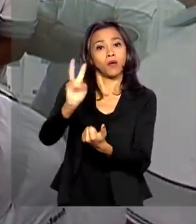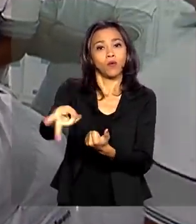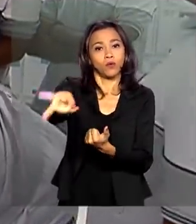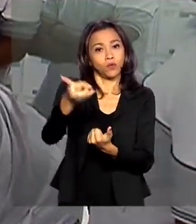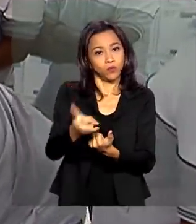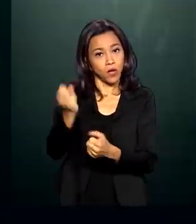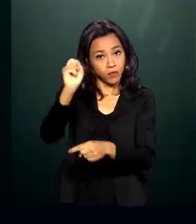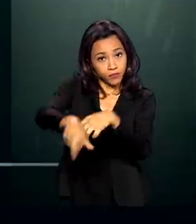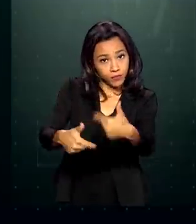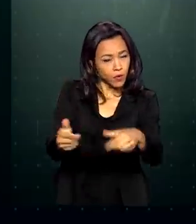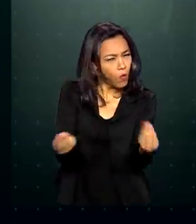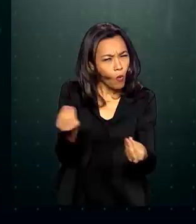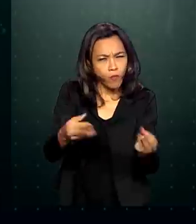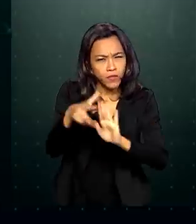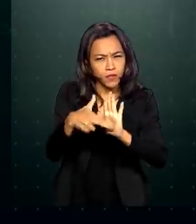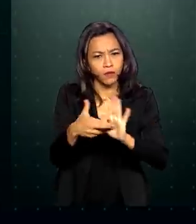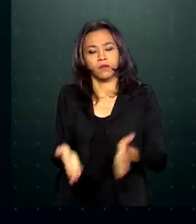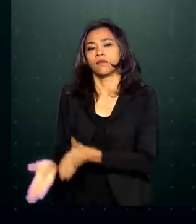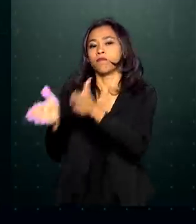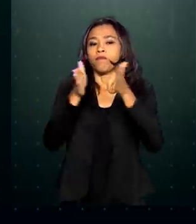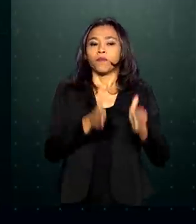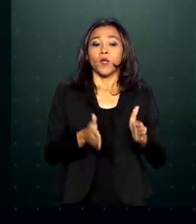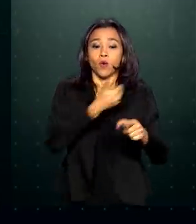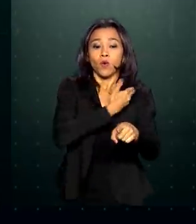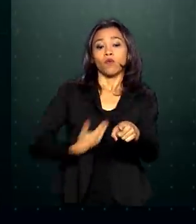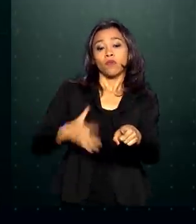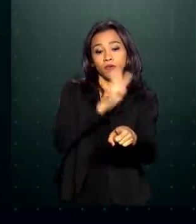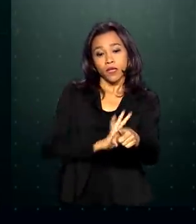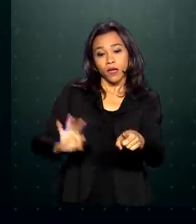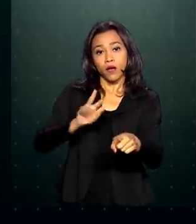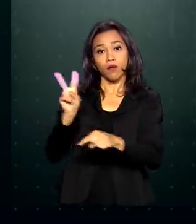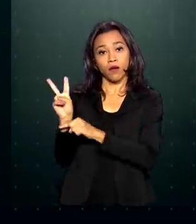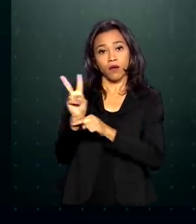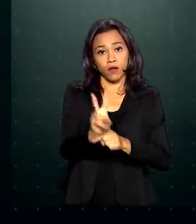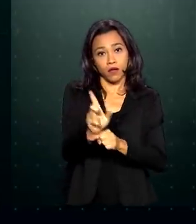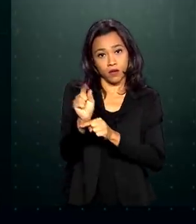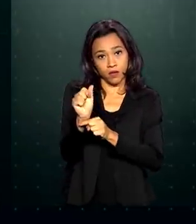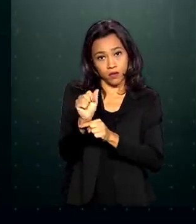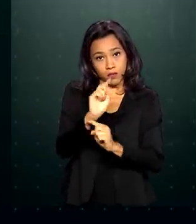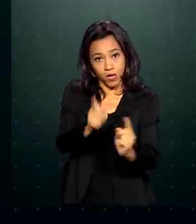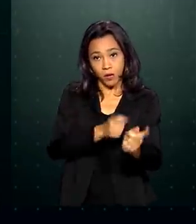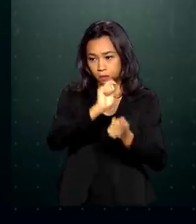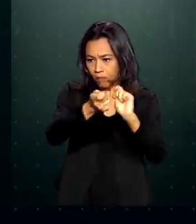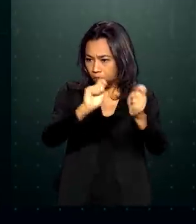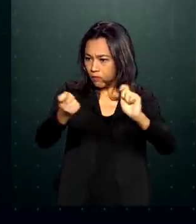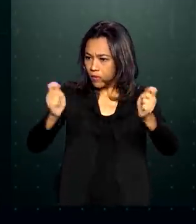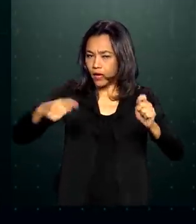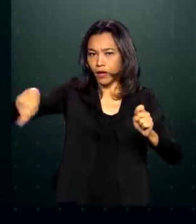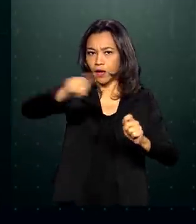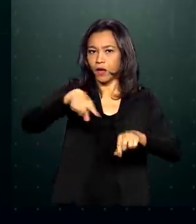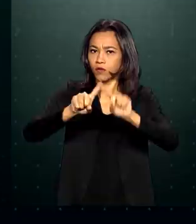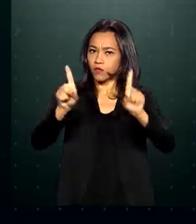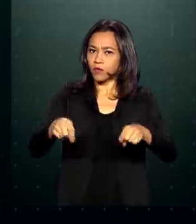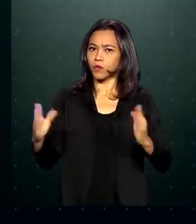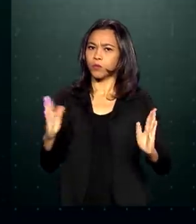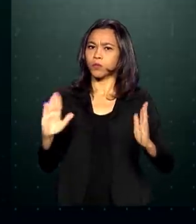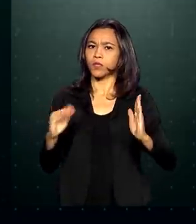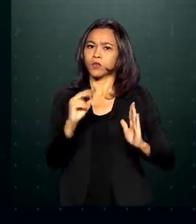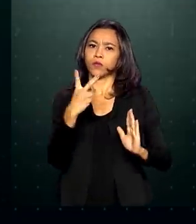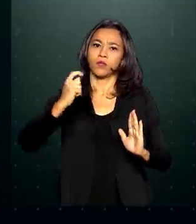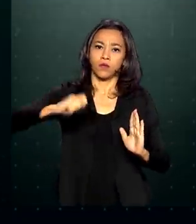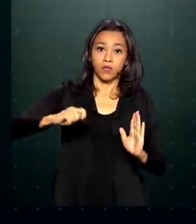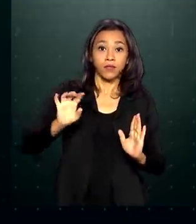vai funcionar assim. O governo federal vai emprestar recursos para pagar os funcionários das empresas por dois meses.